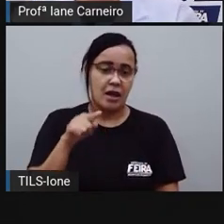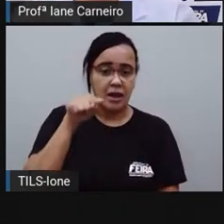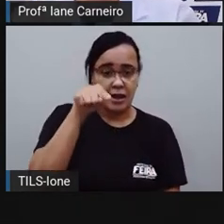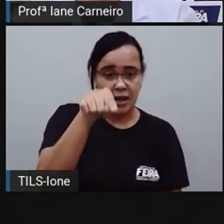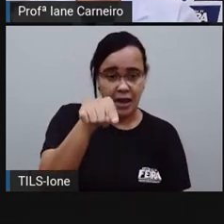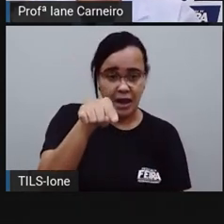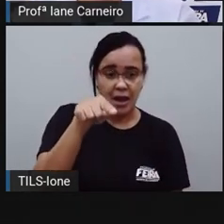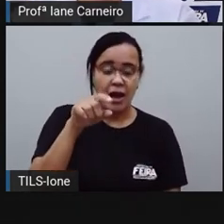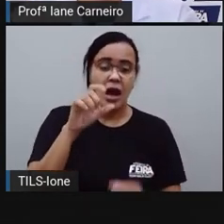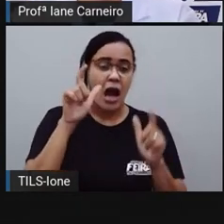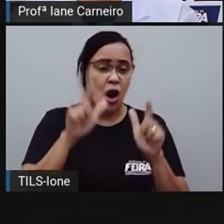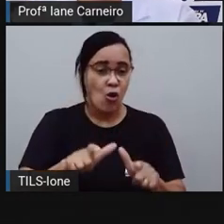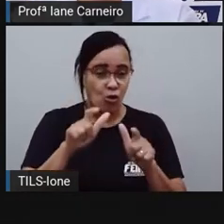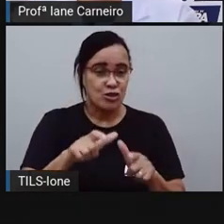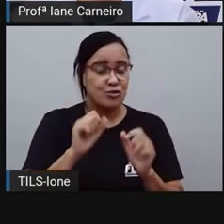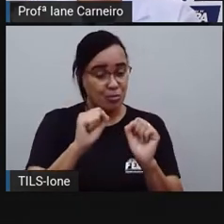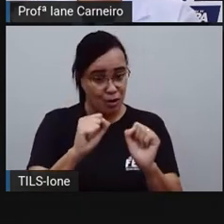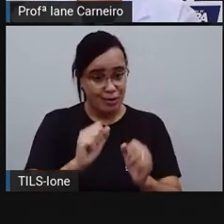os círculos.